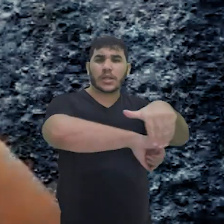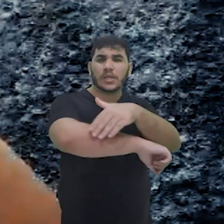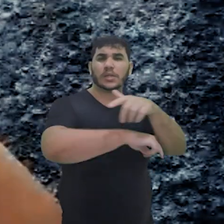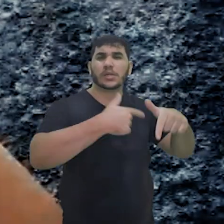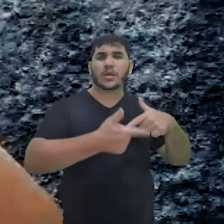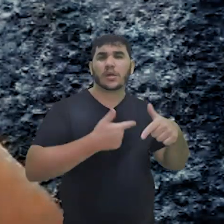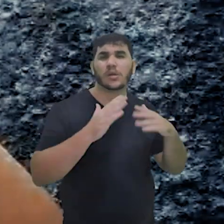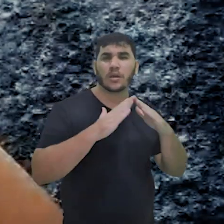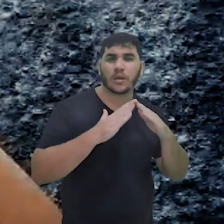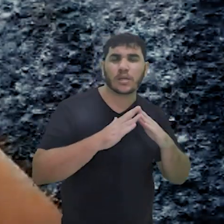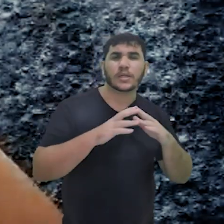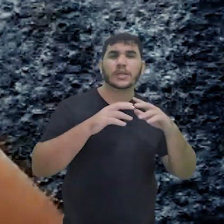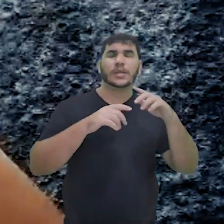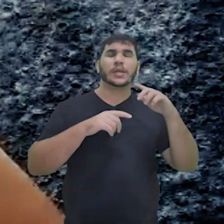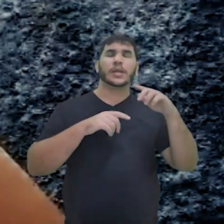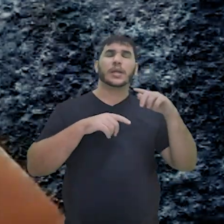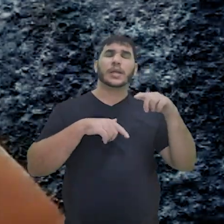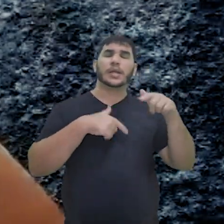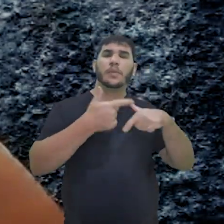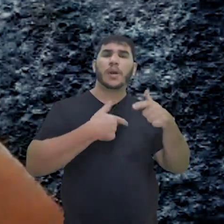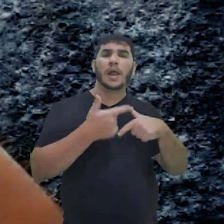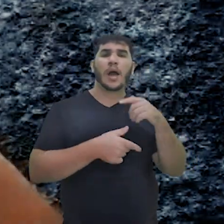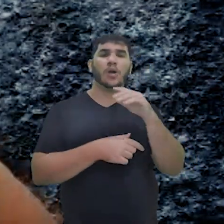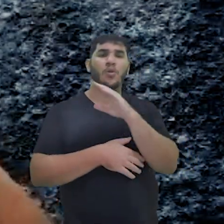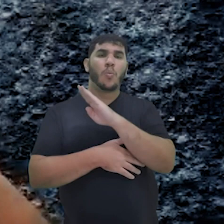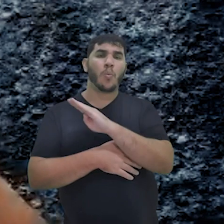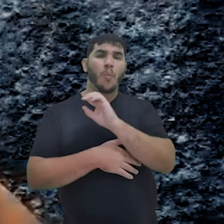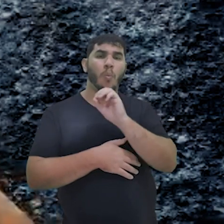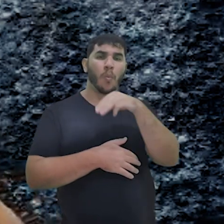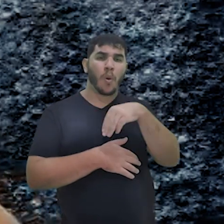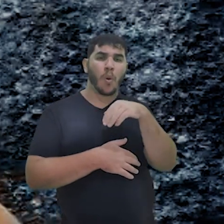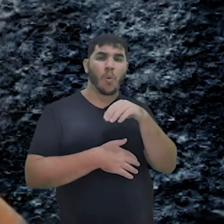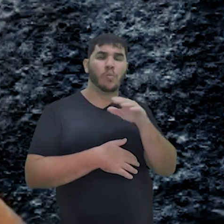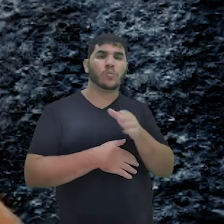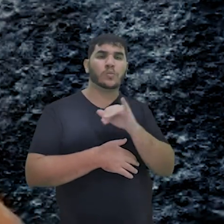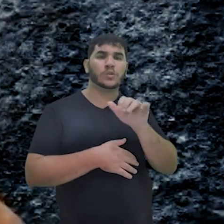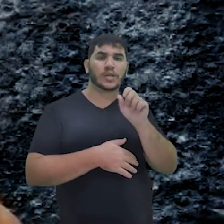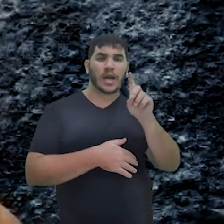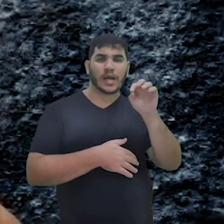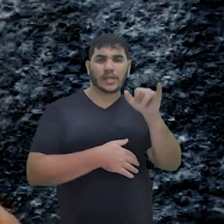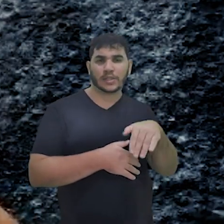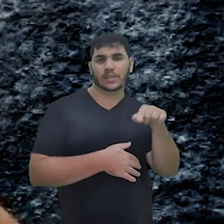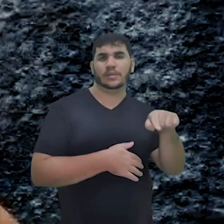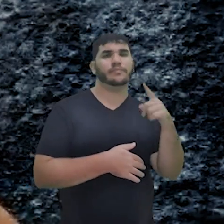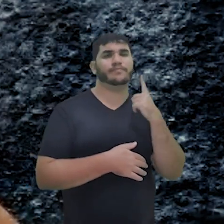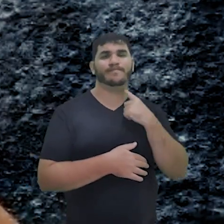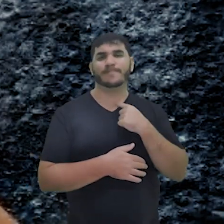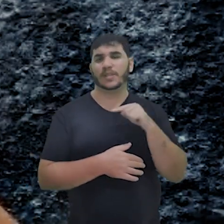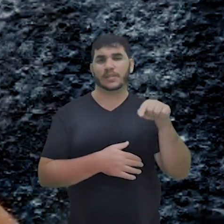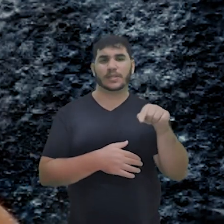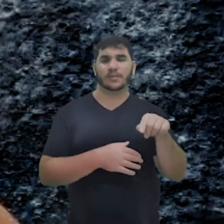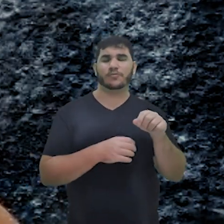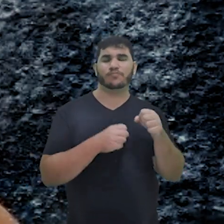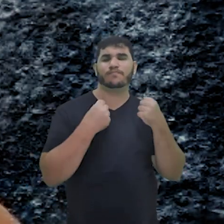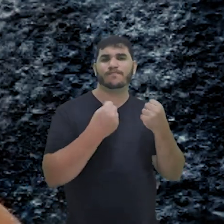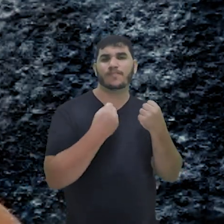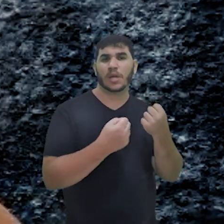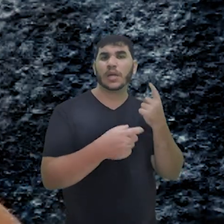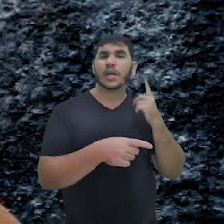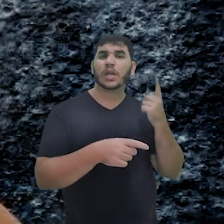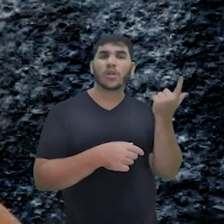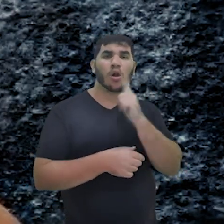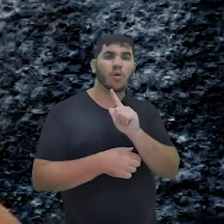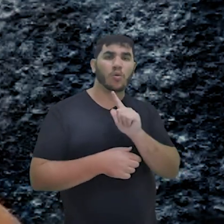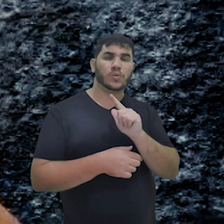periferia, do Bom Jardim, como ele é hoje. O que eu mais desejo, assim, né? Que a gente possa